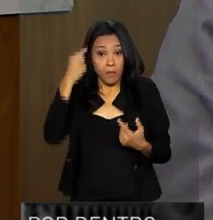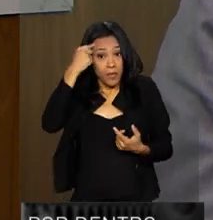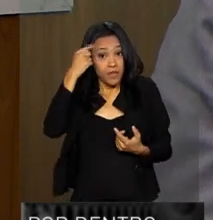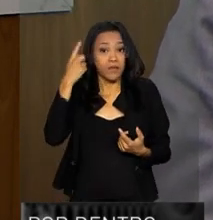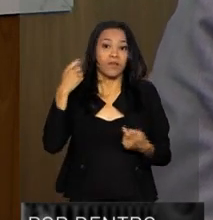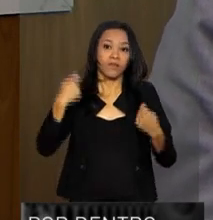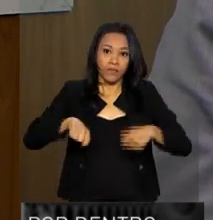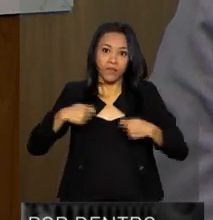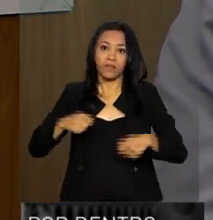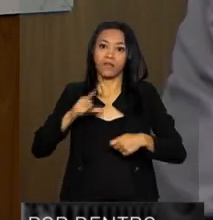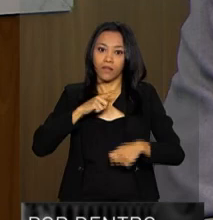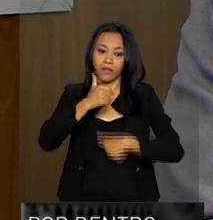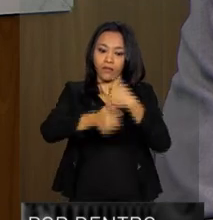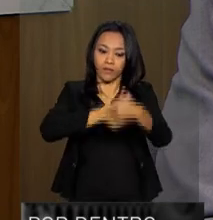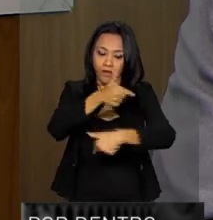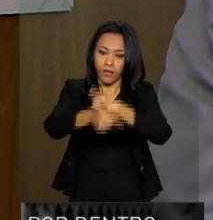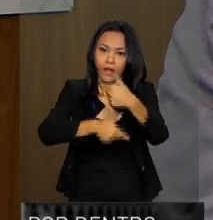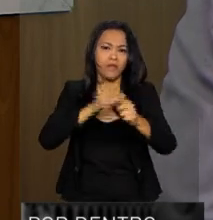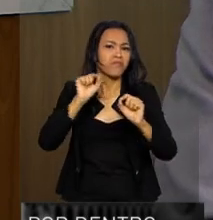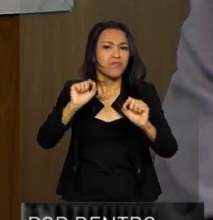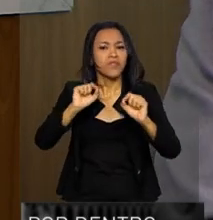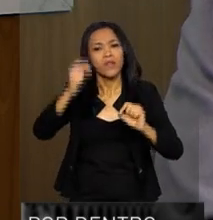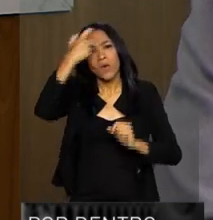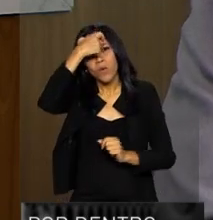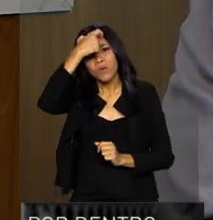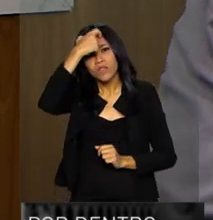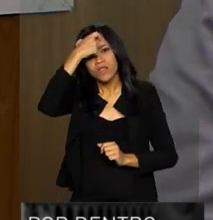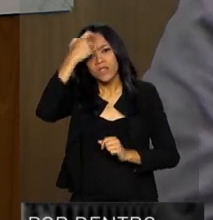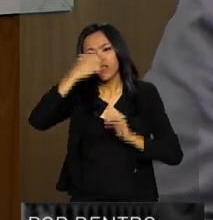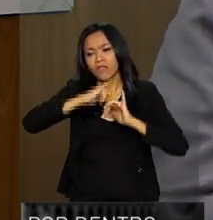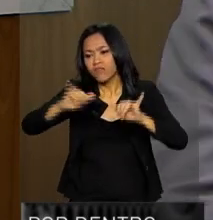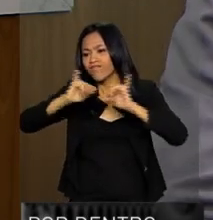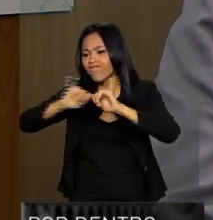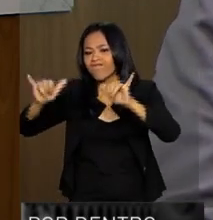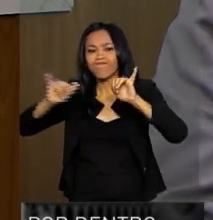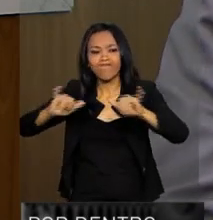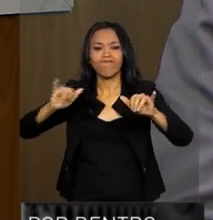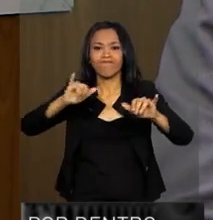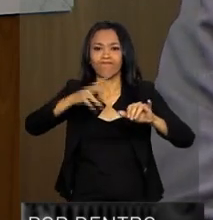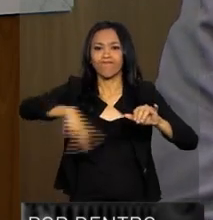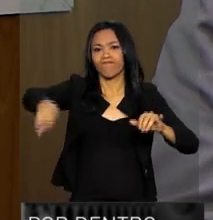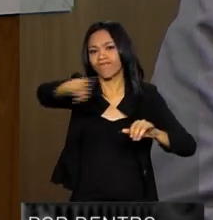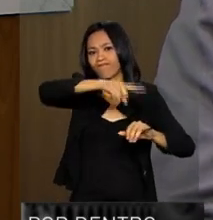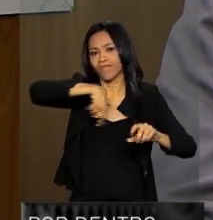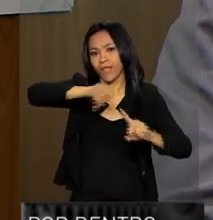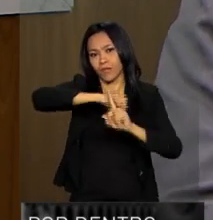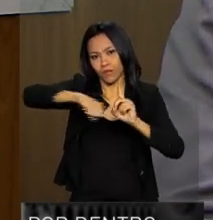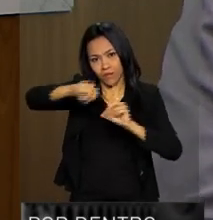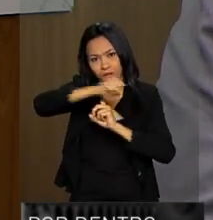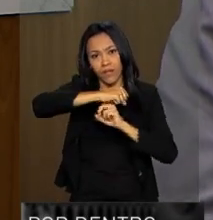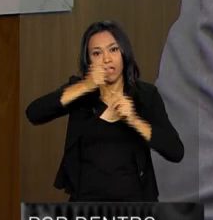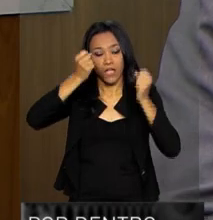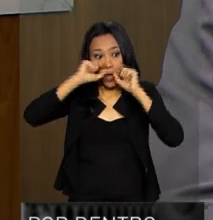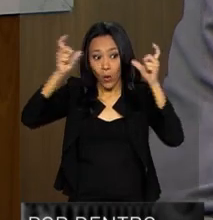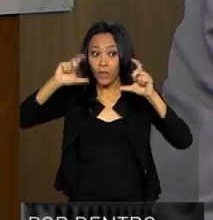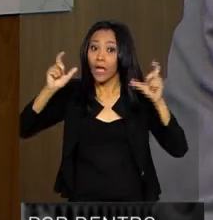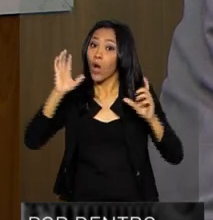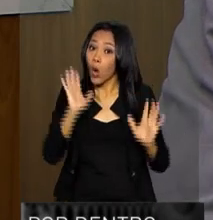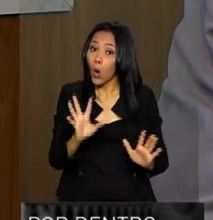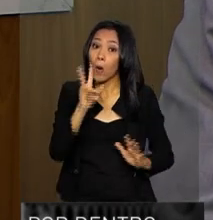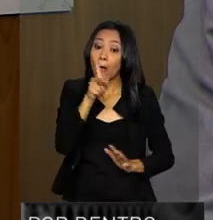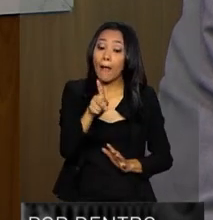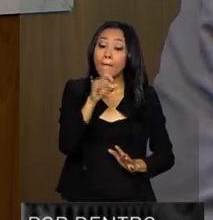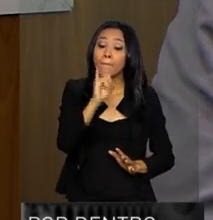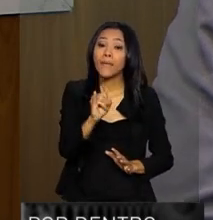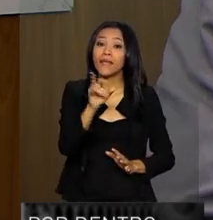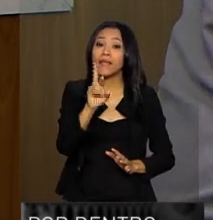um trabalho de conscientização da população despertar a população brasileira para o fato de que pirataria é crime